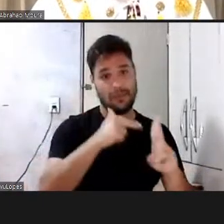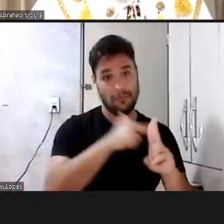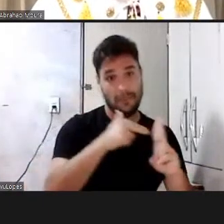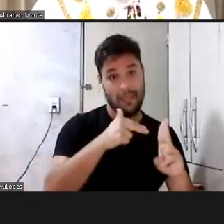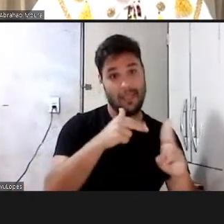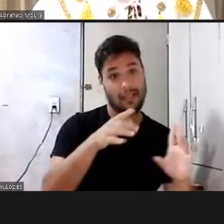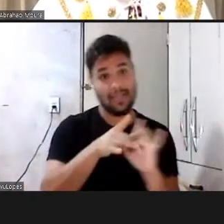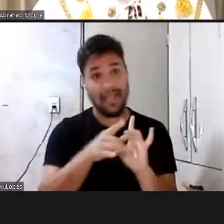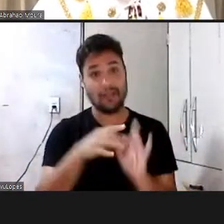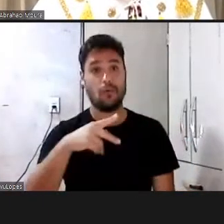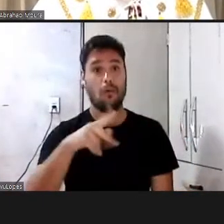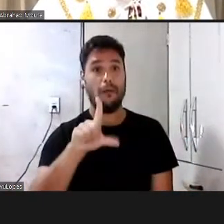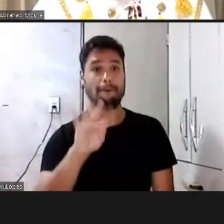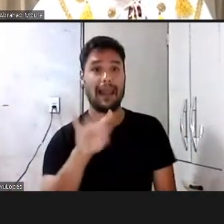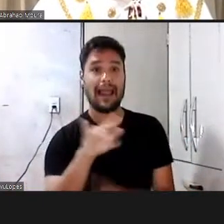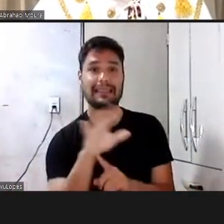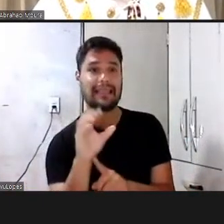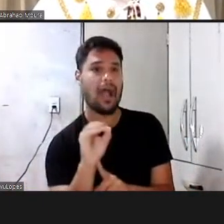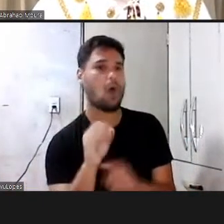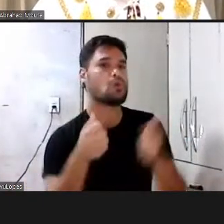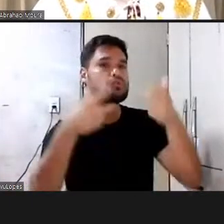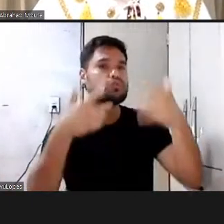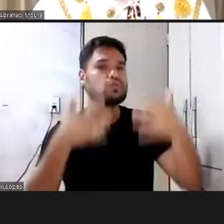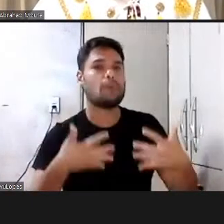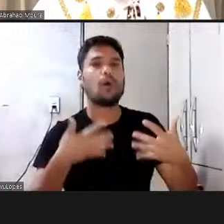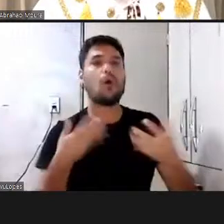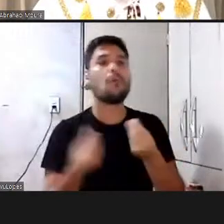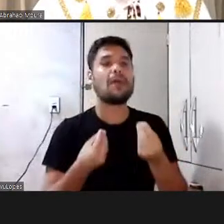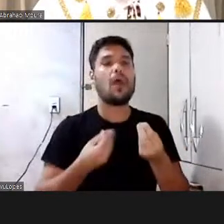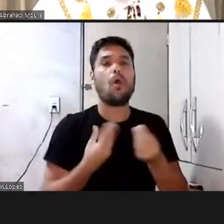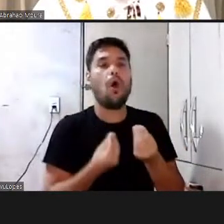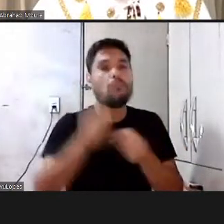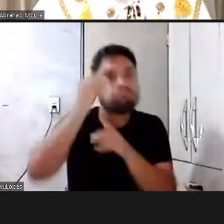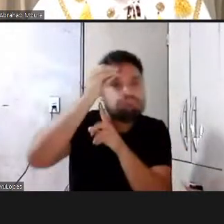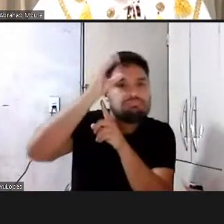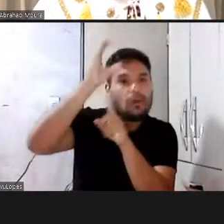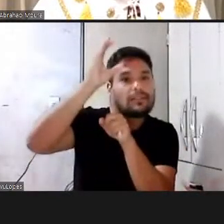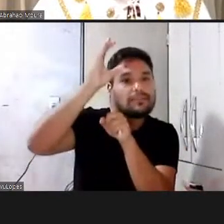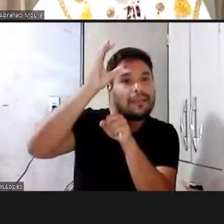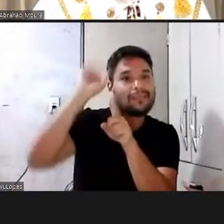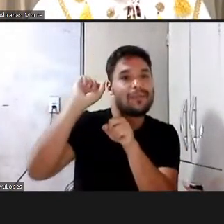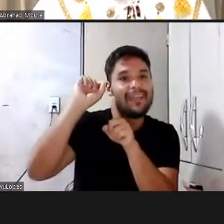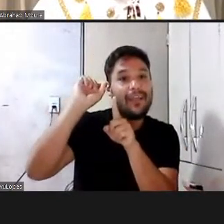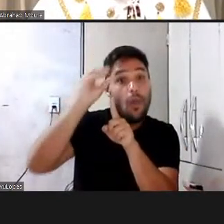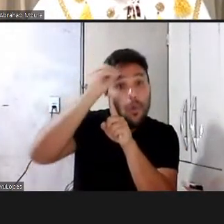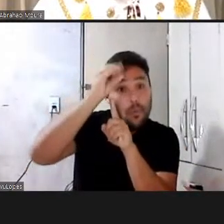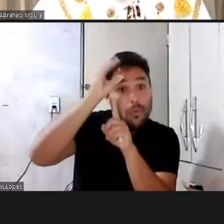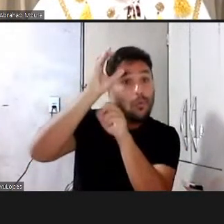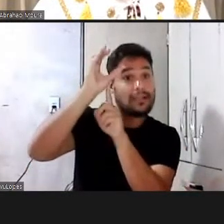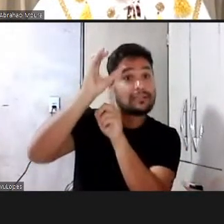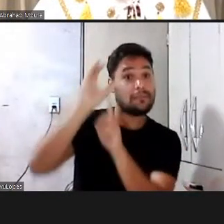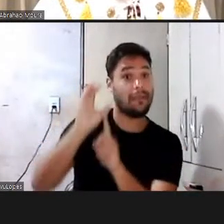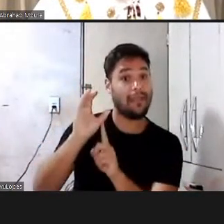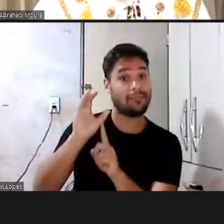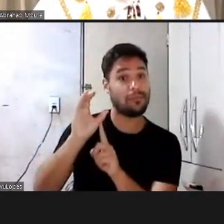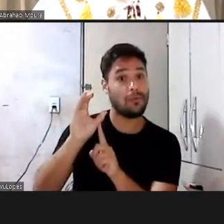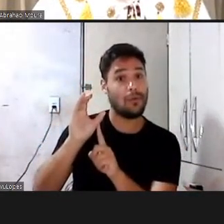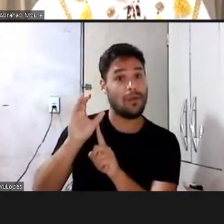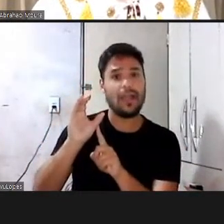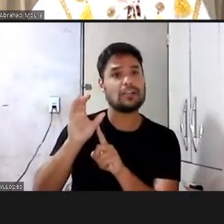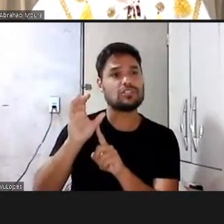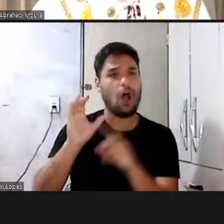Platão sobre a origem e a natureza do conhecimento, que o levam a concluir que o conhecimento vai além do que é oferecido pela